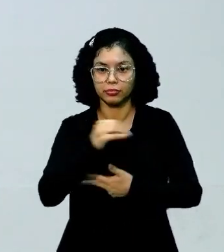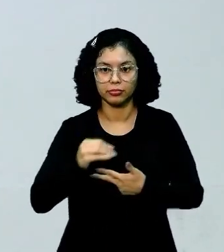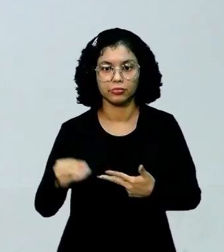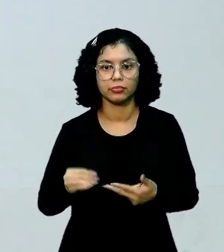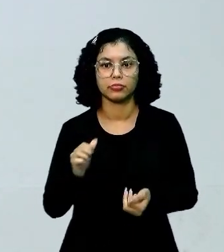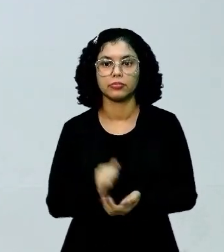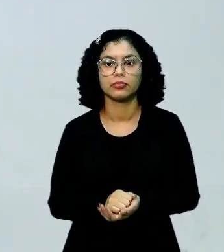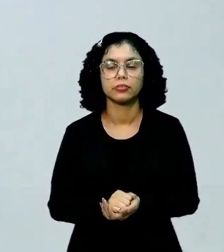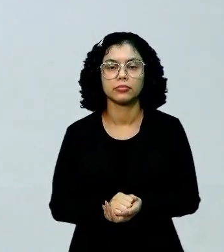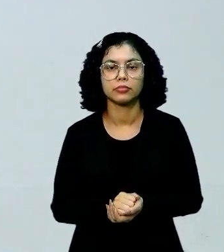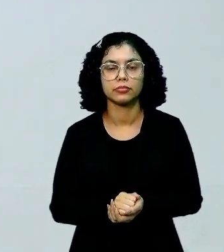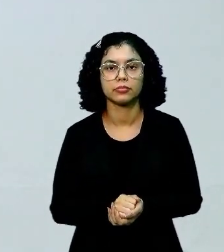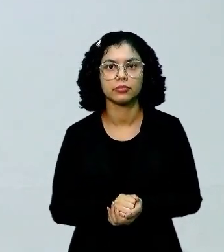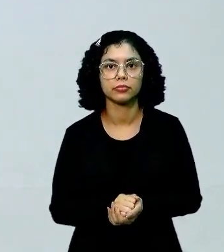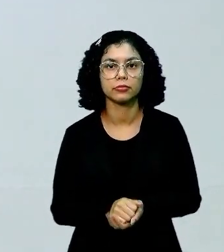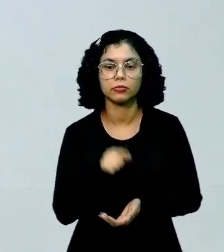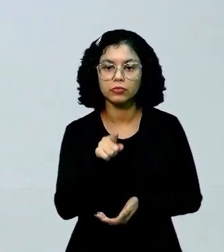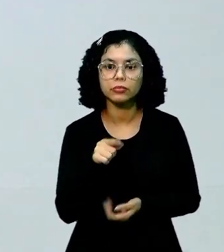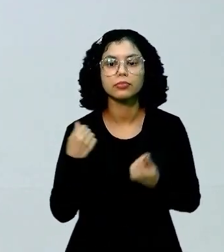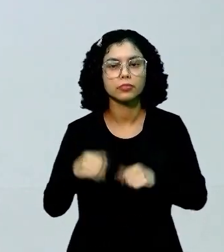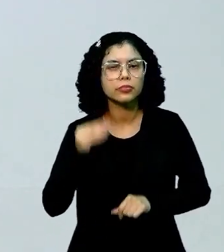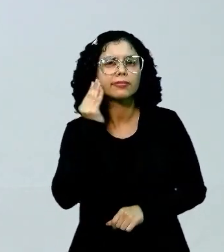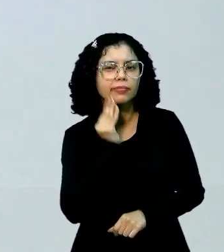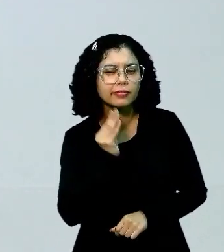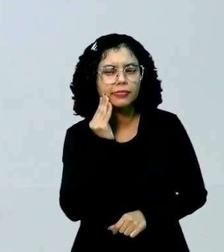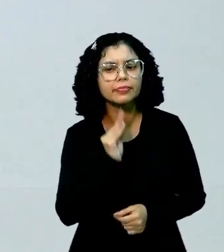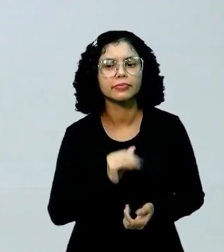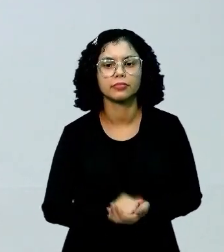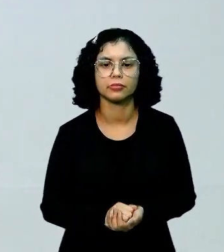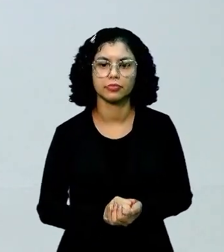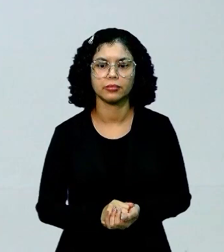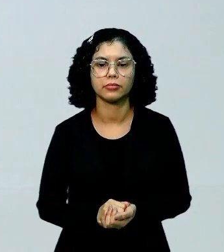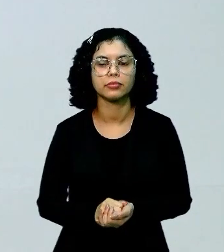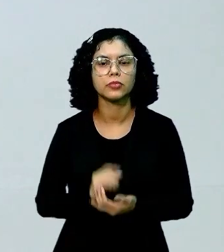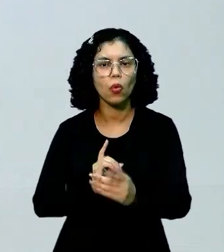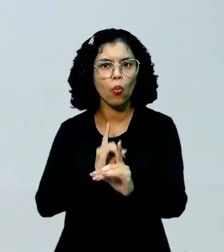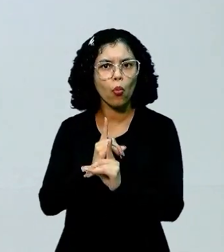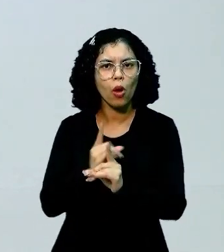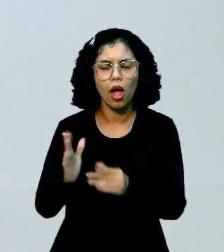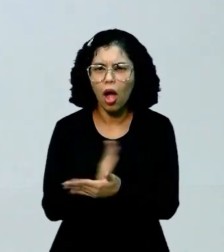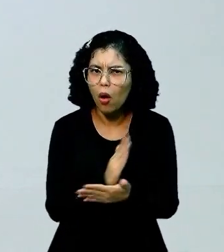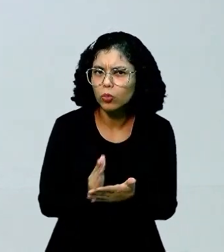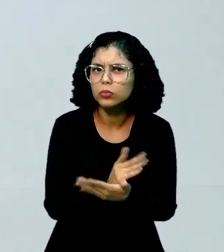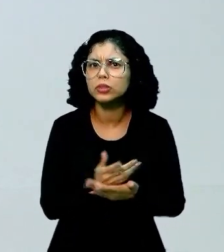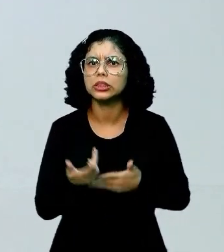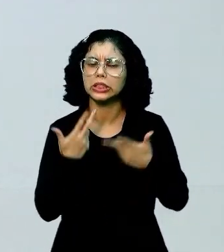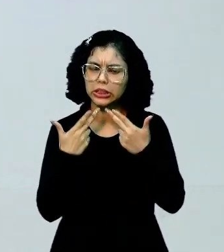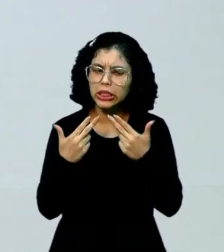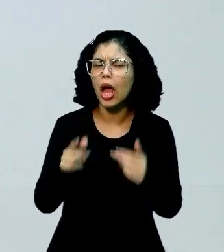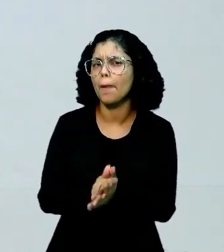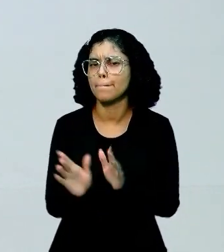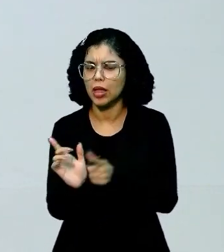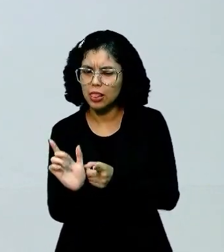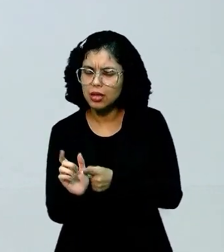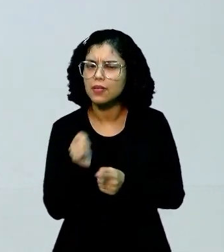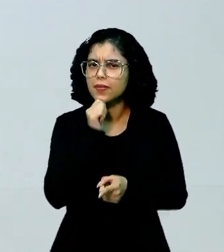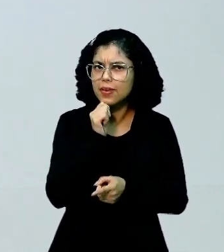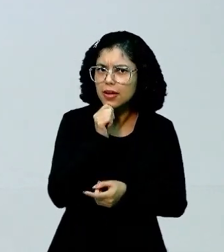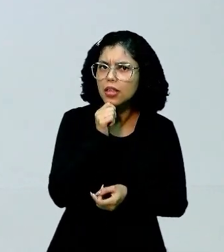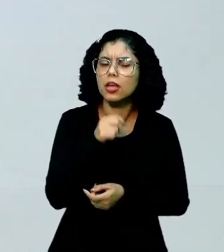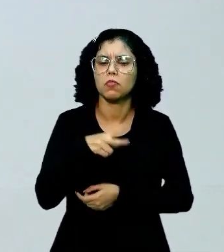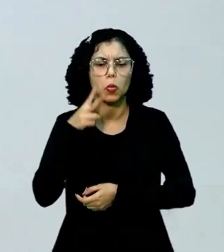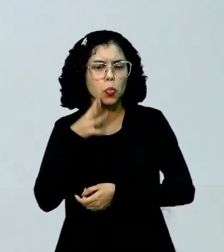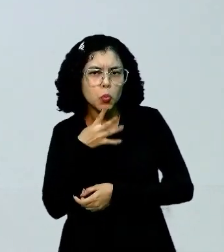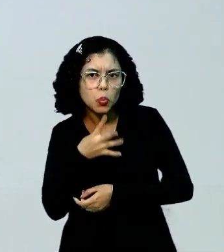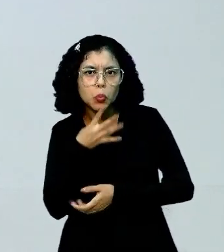do exame, né? Mas você tem que tentar identificar pelo menos alguns vocábulos ali, né? Que você tenha mais